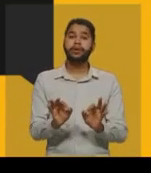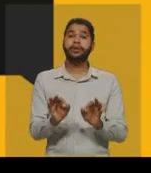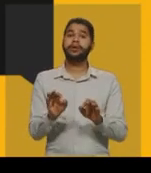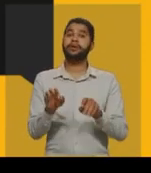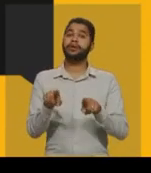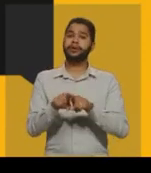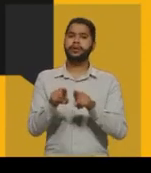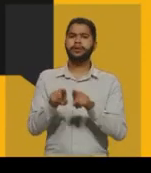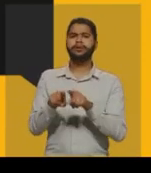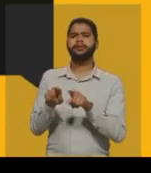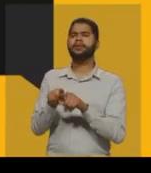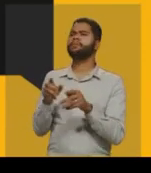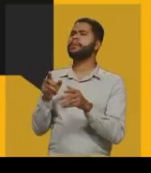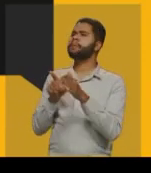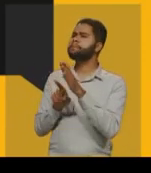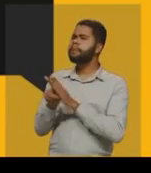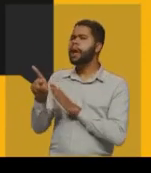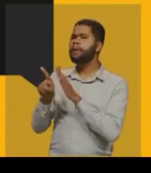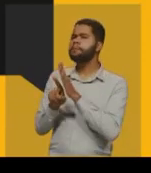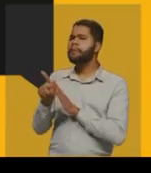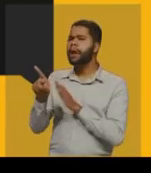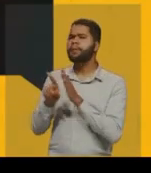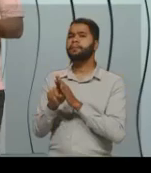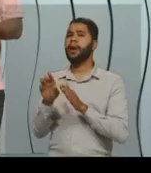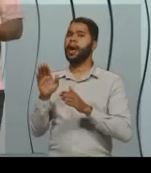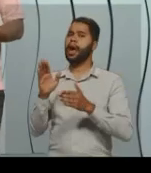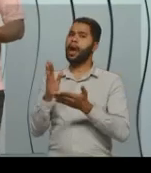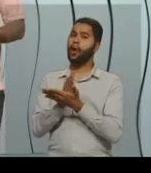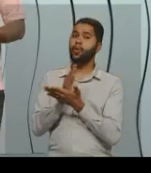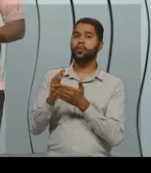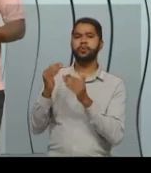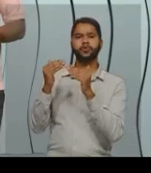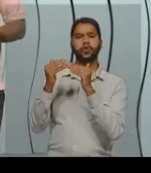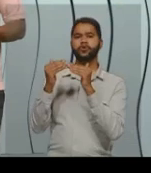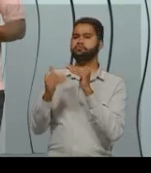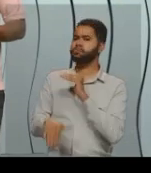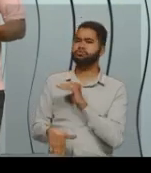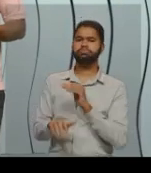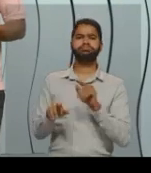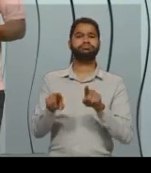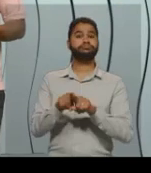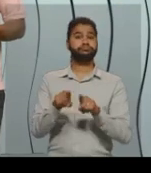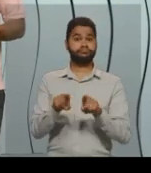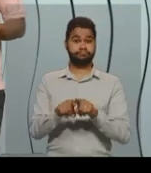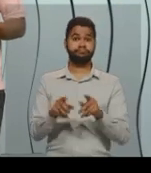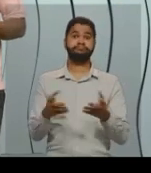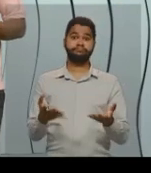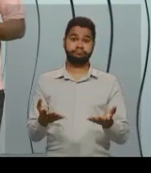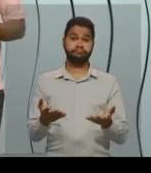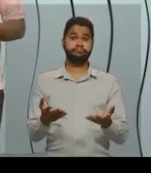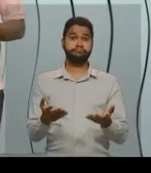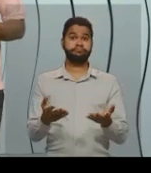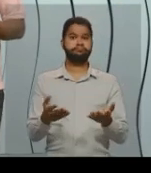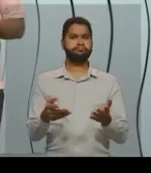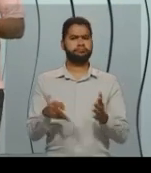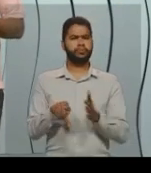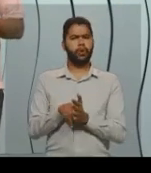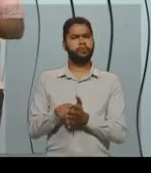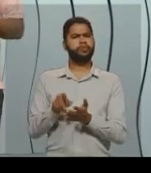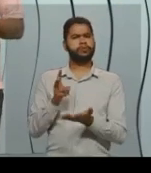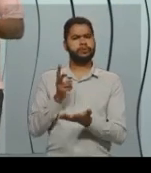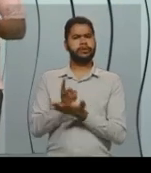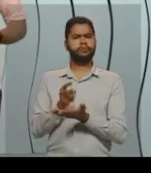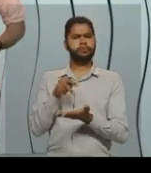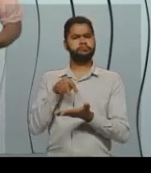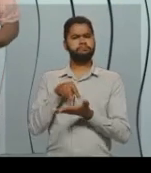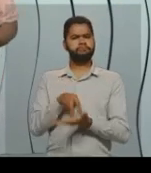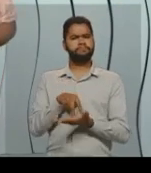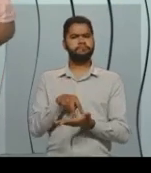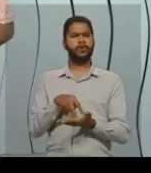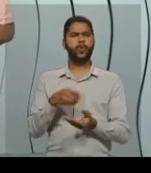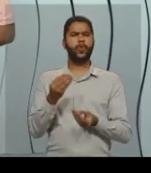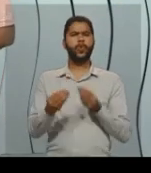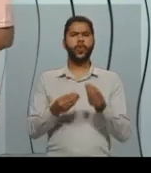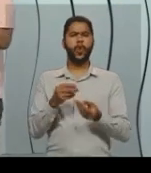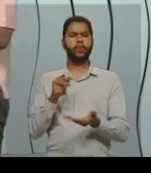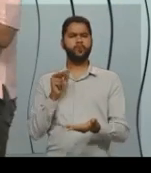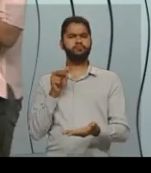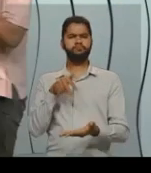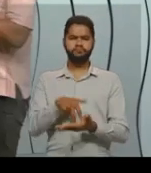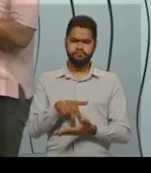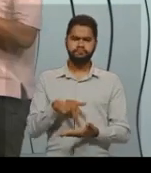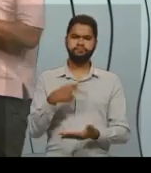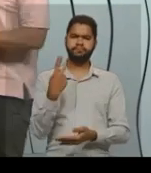forma bastante imediata em relação a Platão, de forma bastante concisa, e nós vamos falar disso daqui a pouco